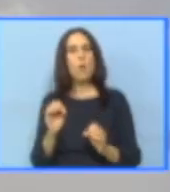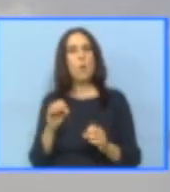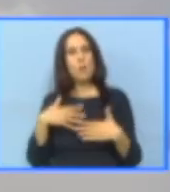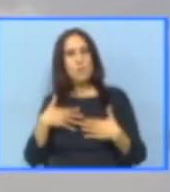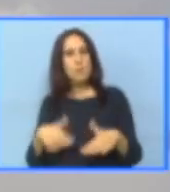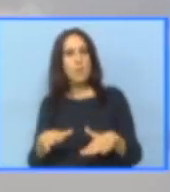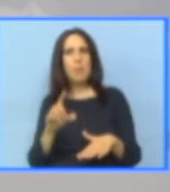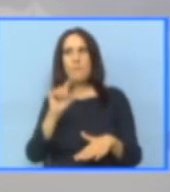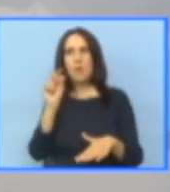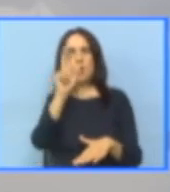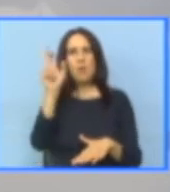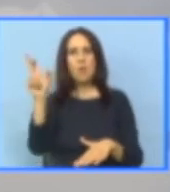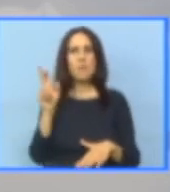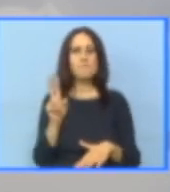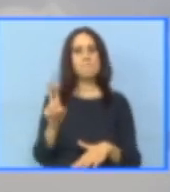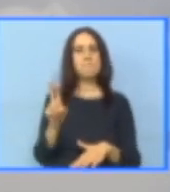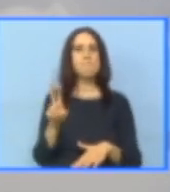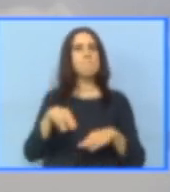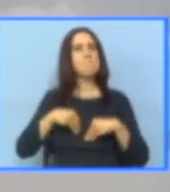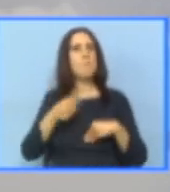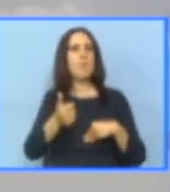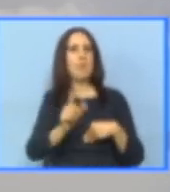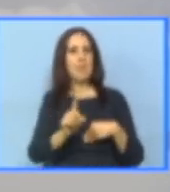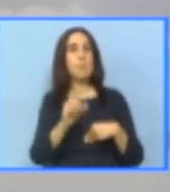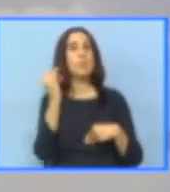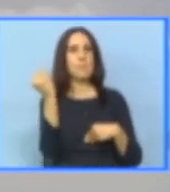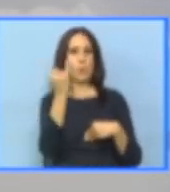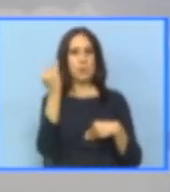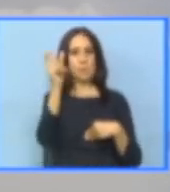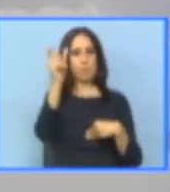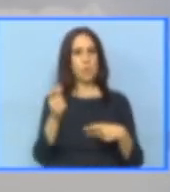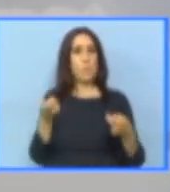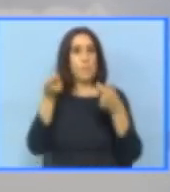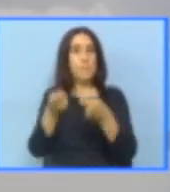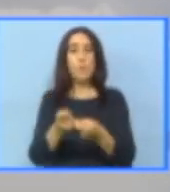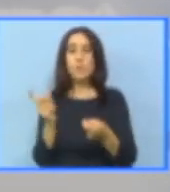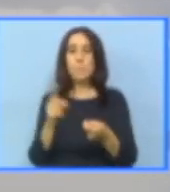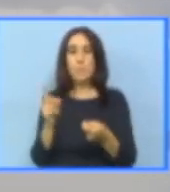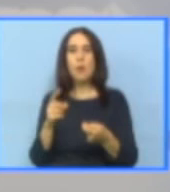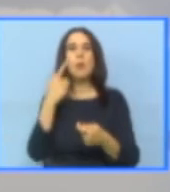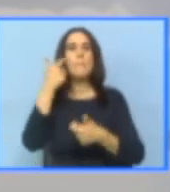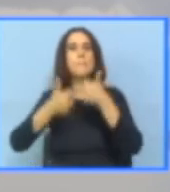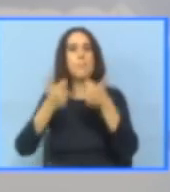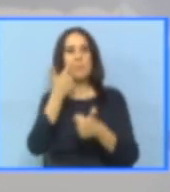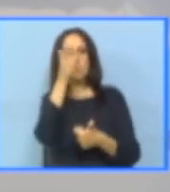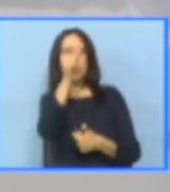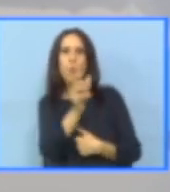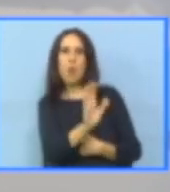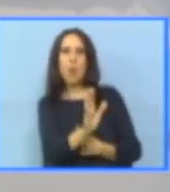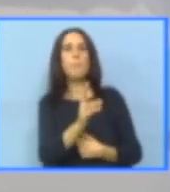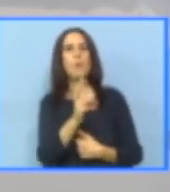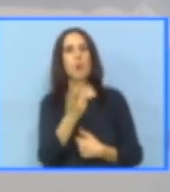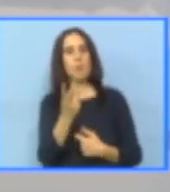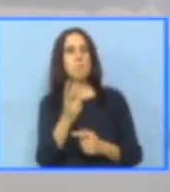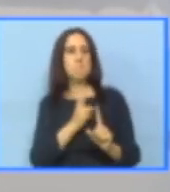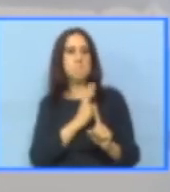é muito bem entendido porque, no fundo, a organização aposta nessa pessoa, muitas vezes em detrimento de outra pessoa que a nível académico